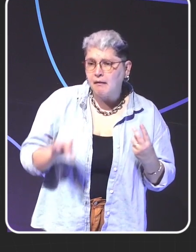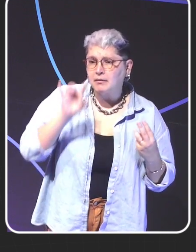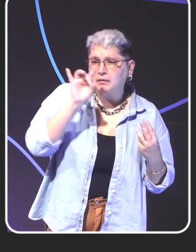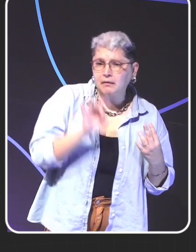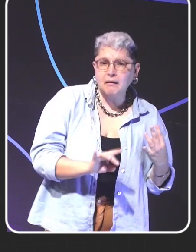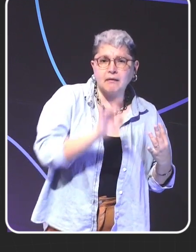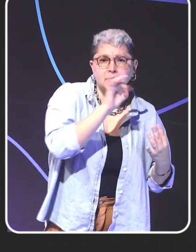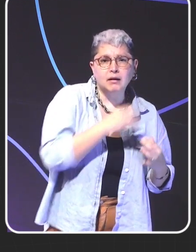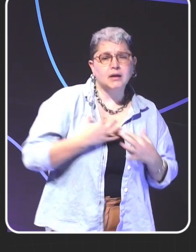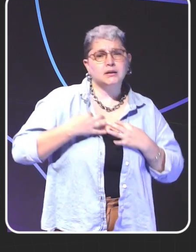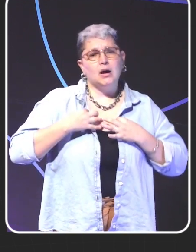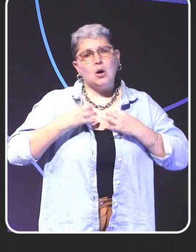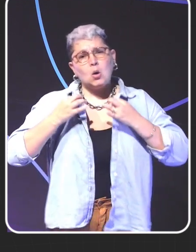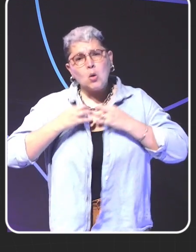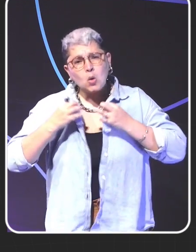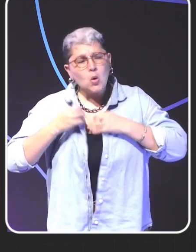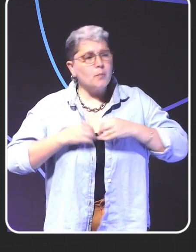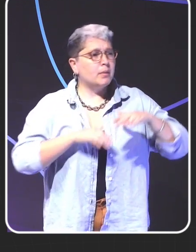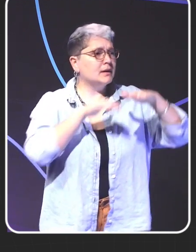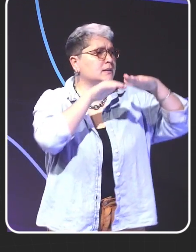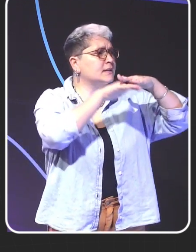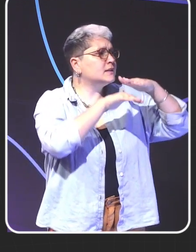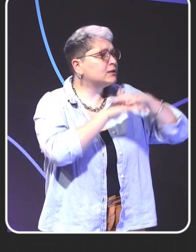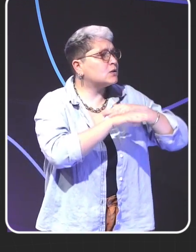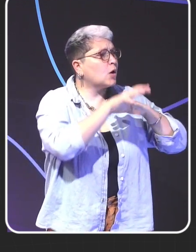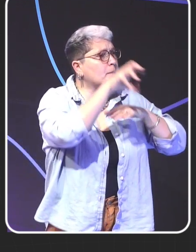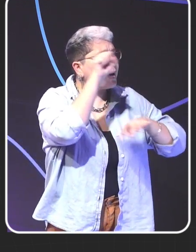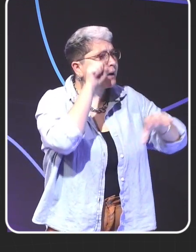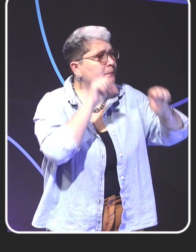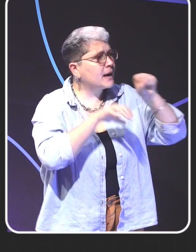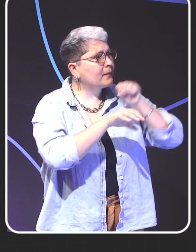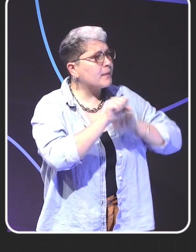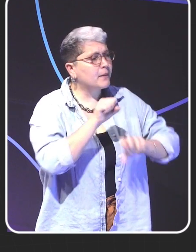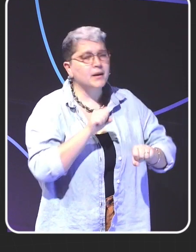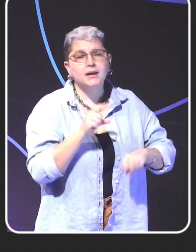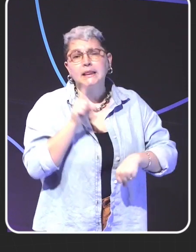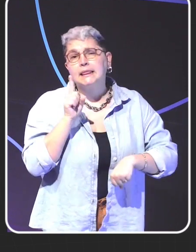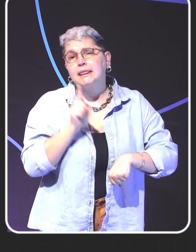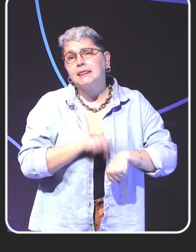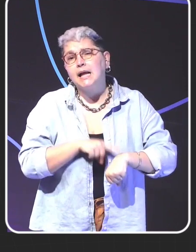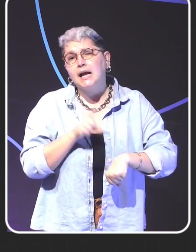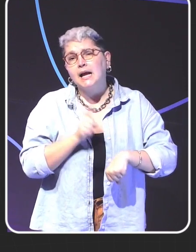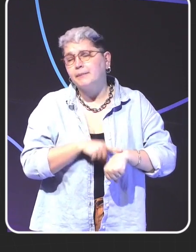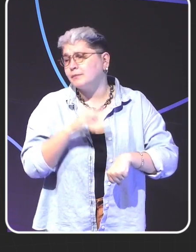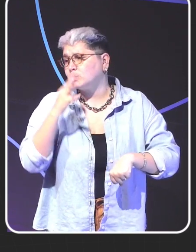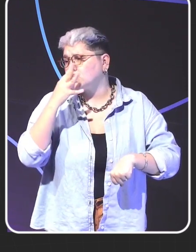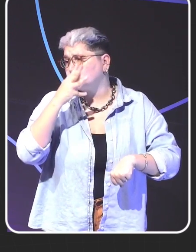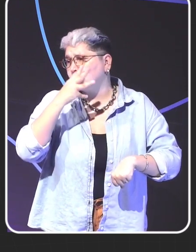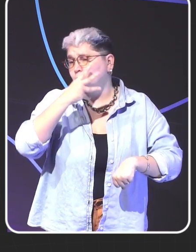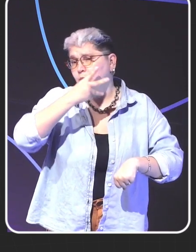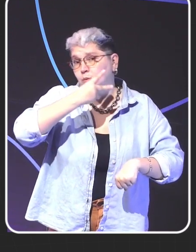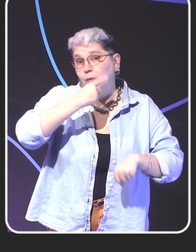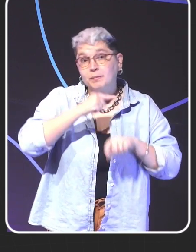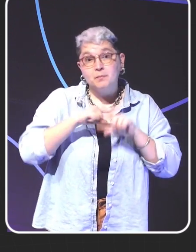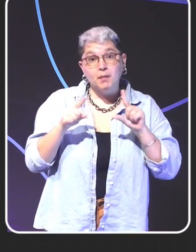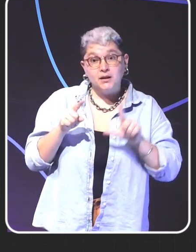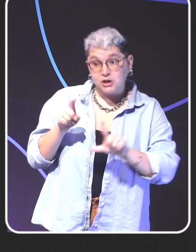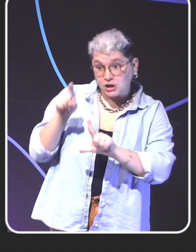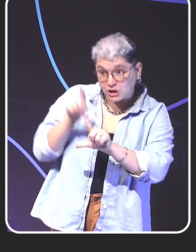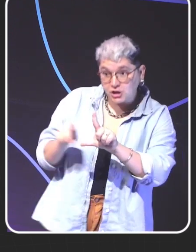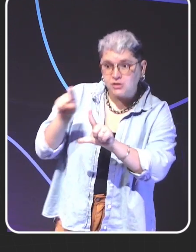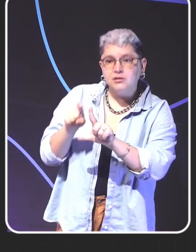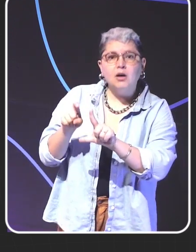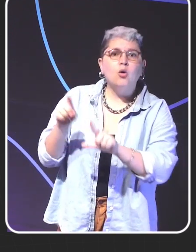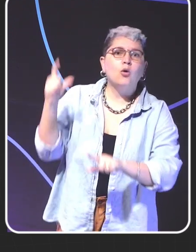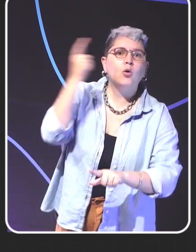revirar todo aquele estoque da loja, existe um tempo, né? Um tempo maior, mas de forma digital eu consigo trazer